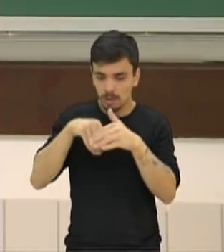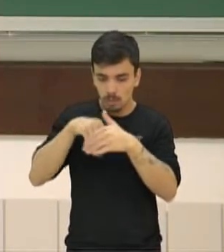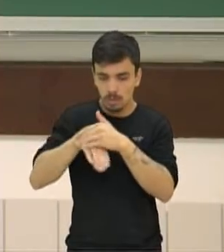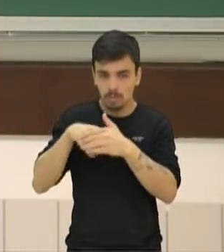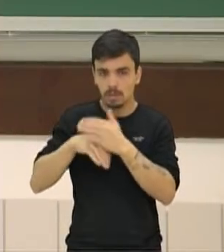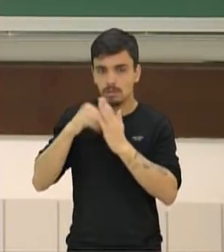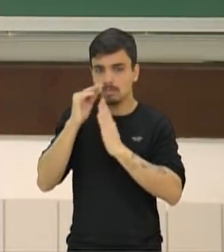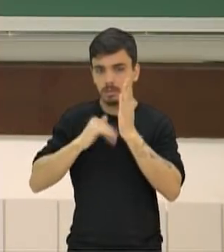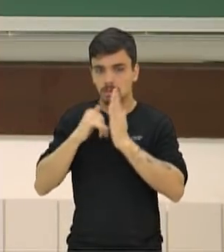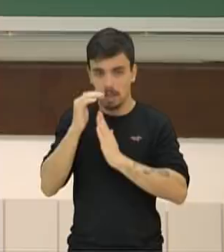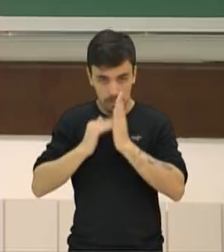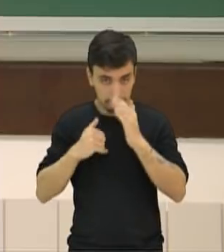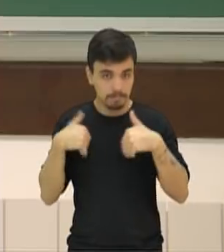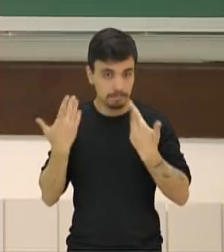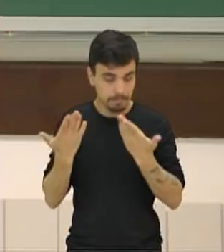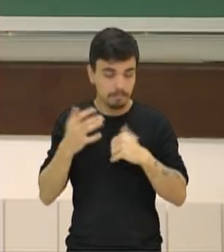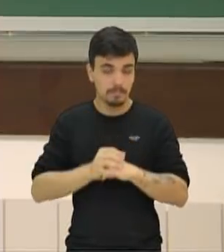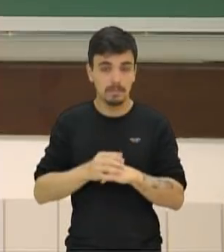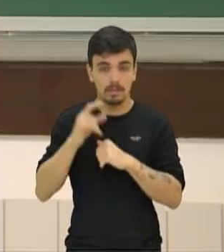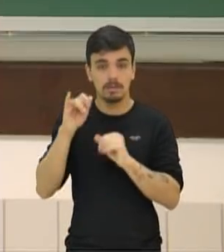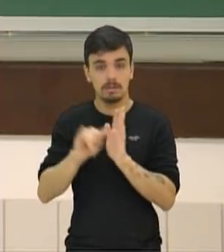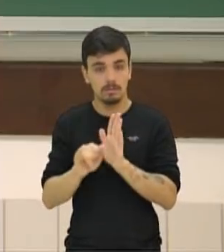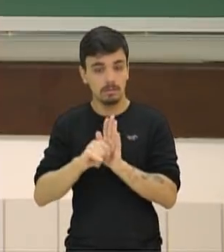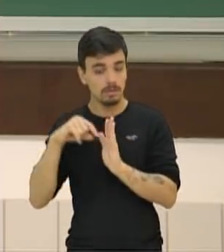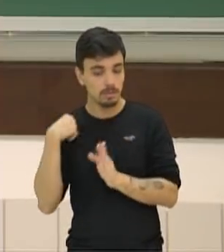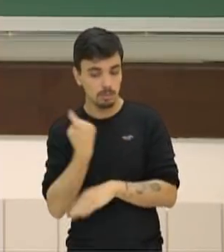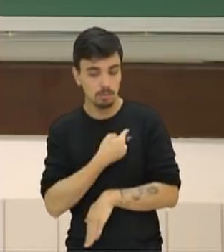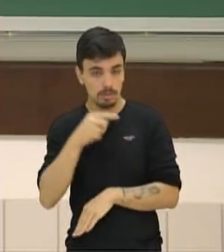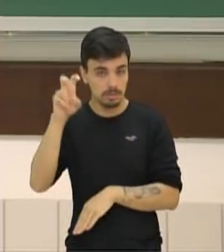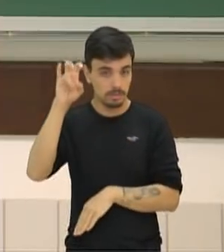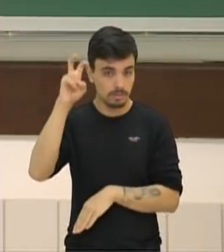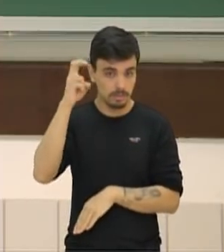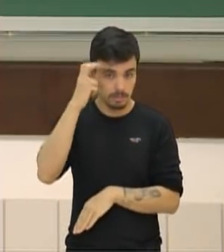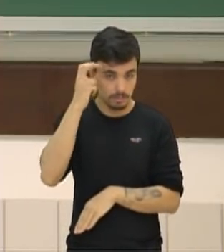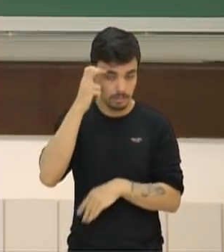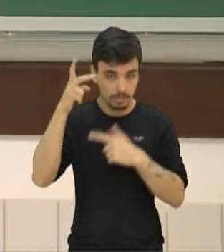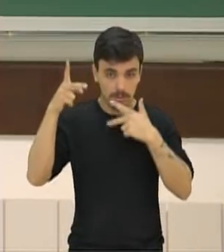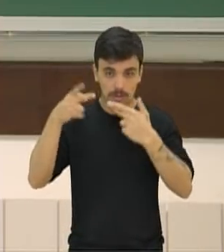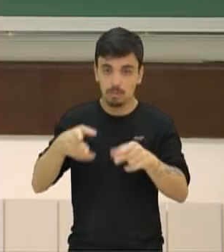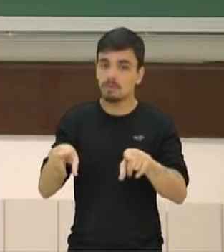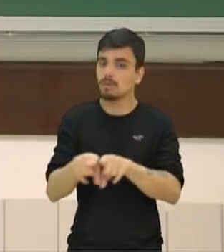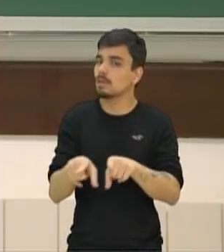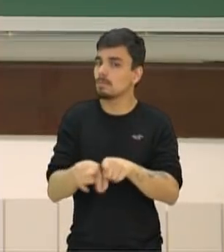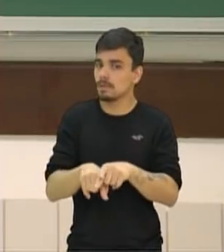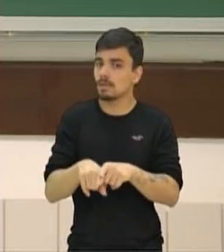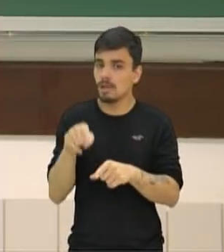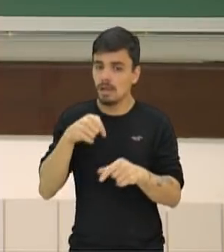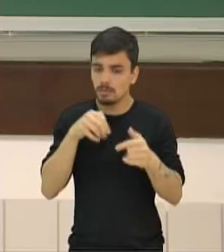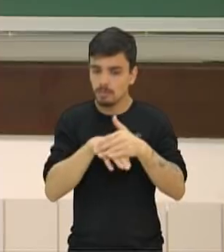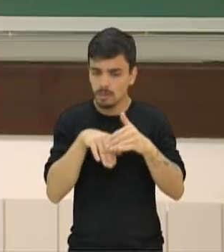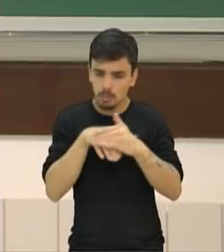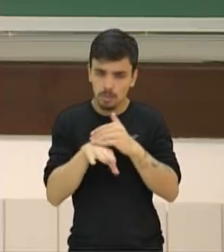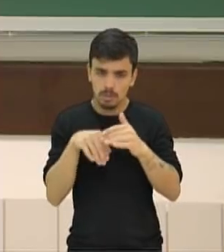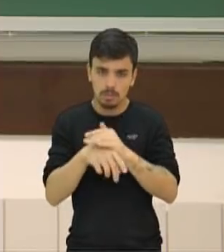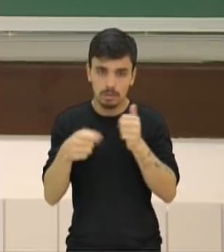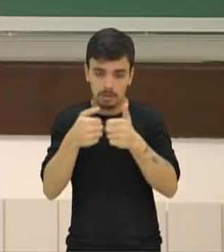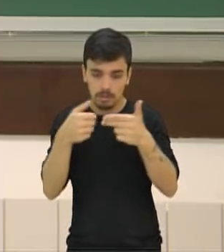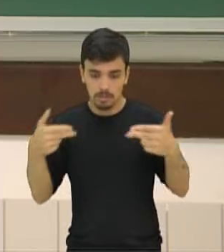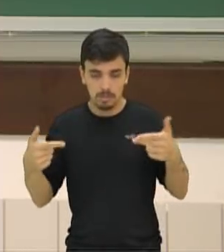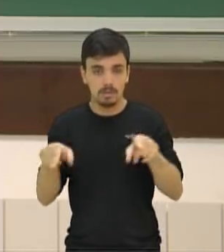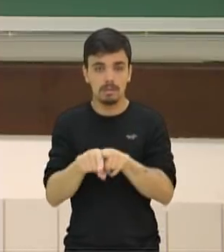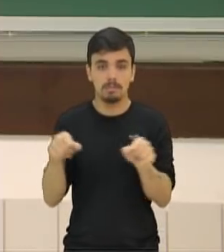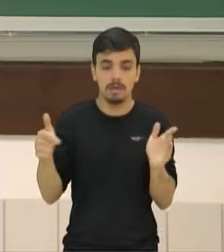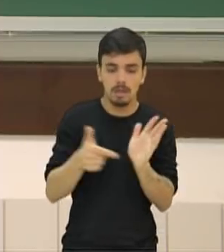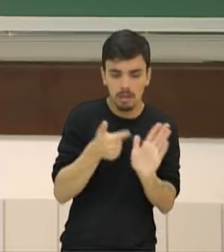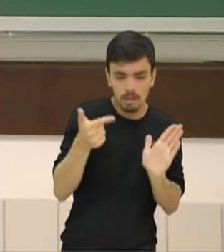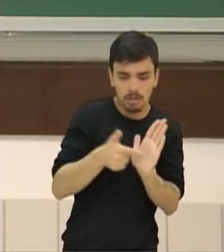tinta, o pincel, né? Então a nossa identidade também, a nossa bagagem que a gente vai colocando coisas ali, né? Os livros que a gente